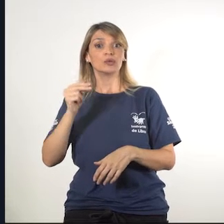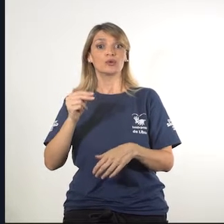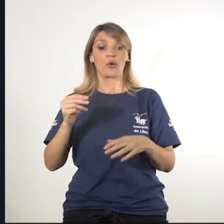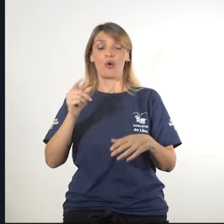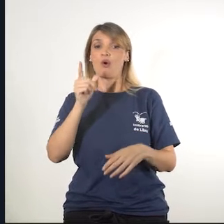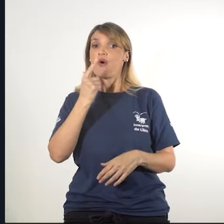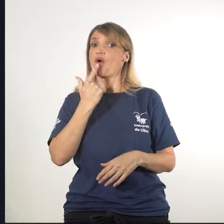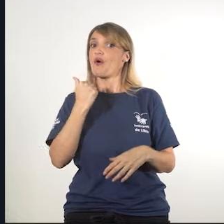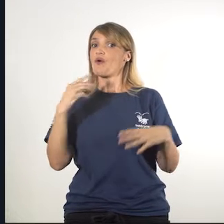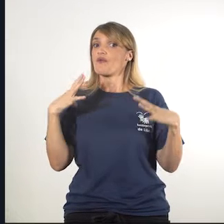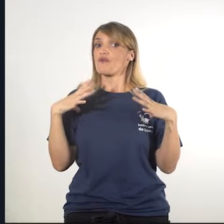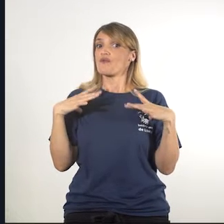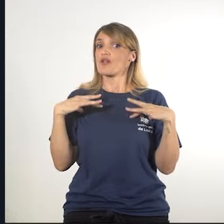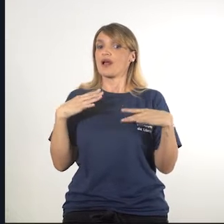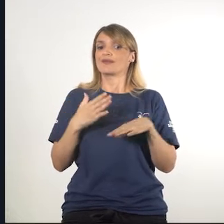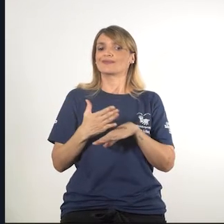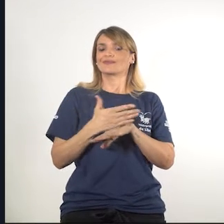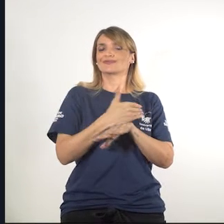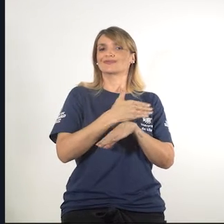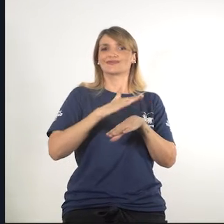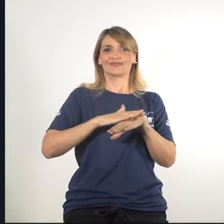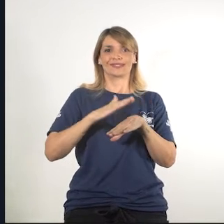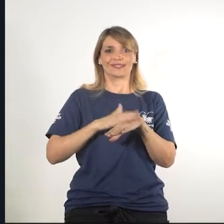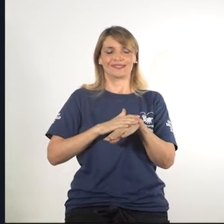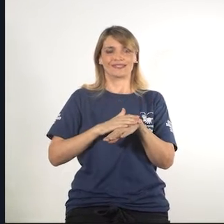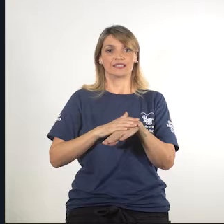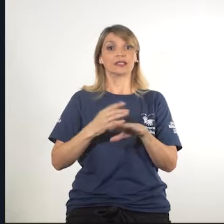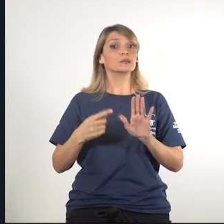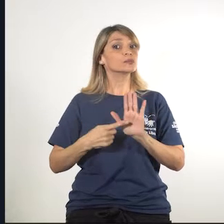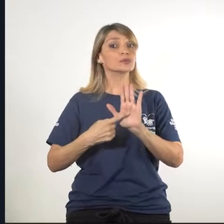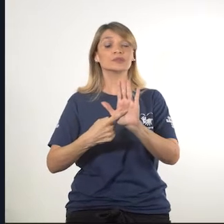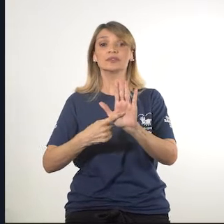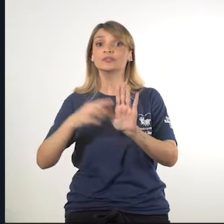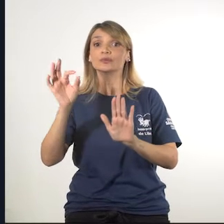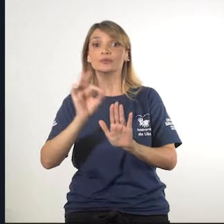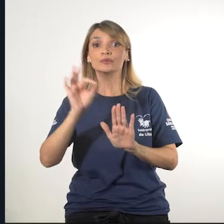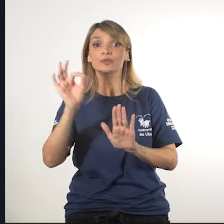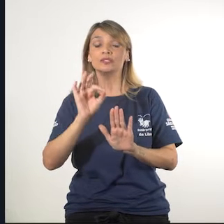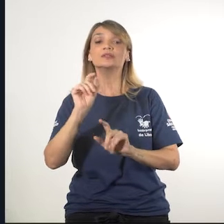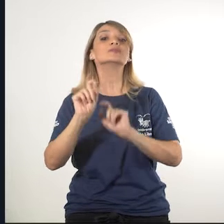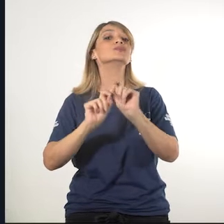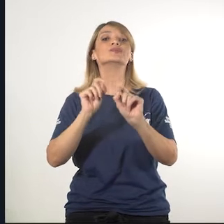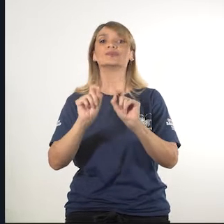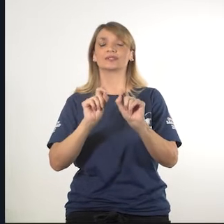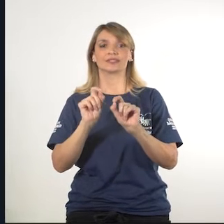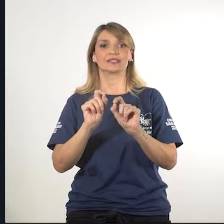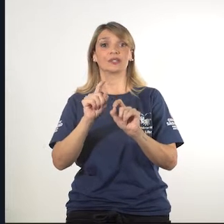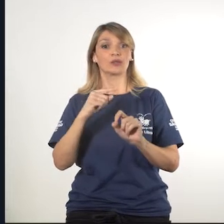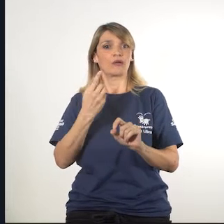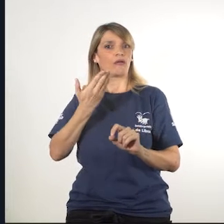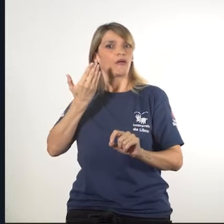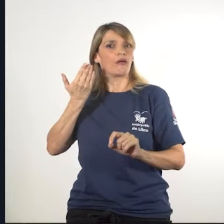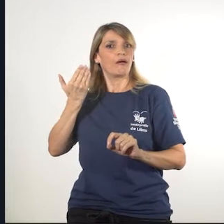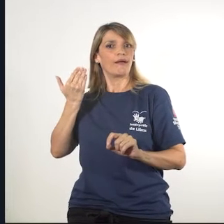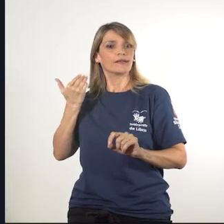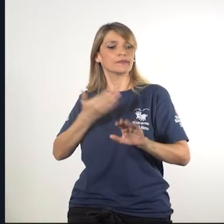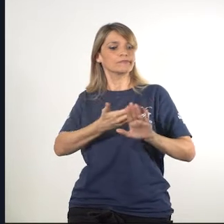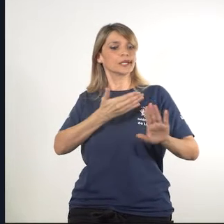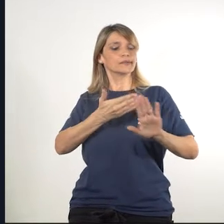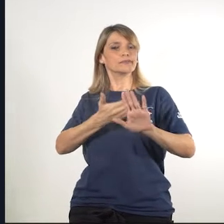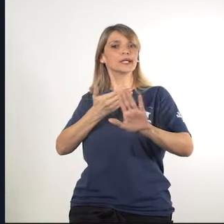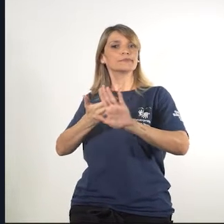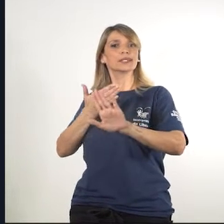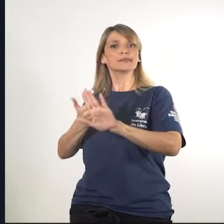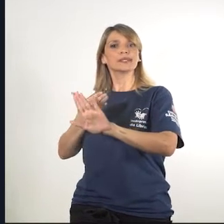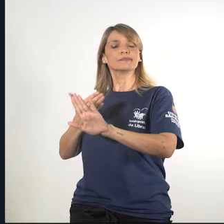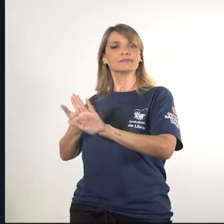Aqui, objetivamente, mostrando o nosso índice, né, mostra que nós estávamos com um isolamento